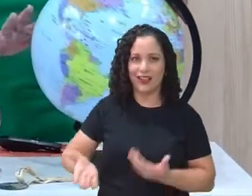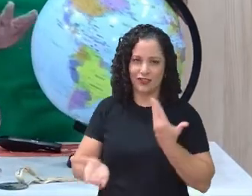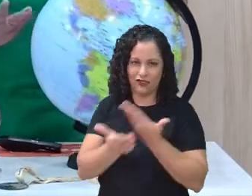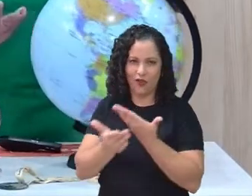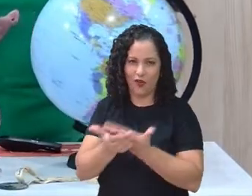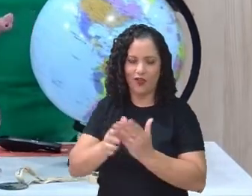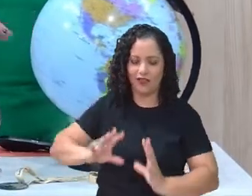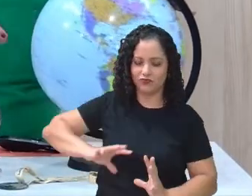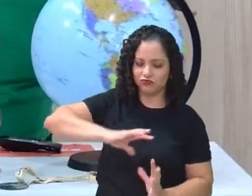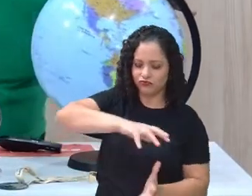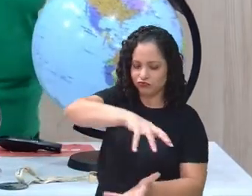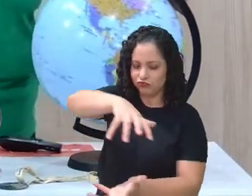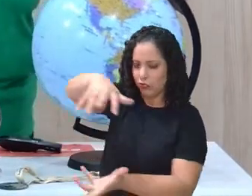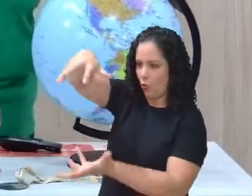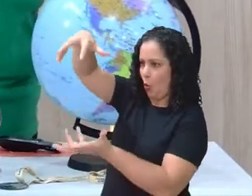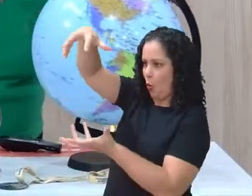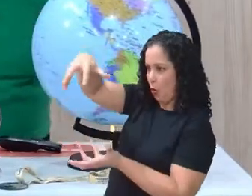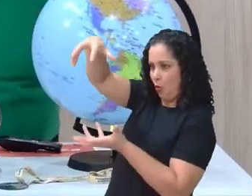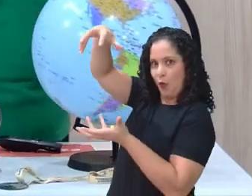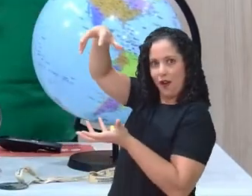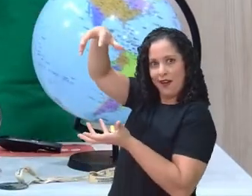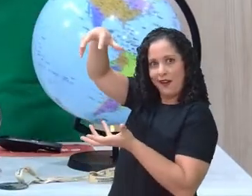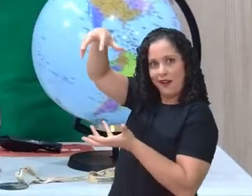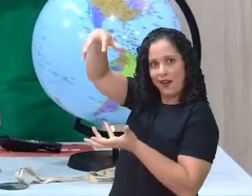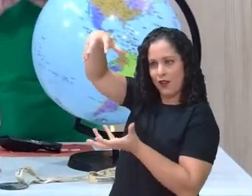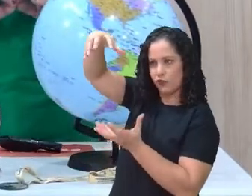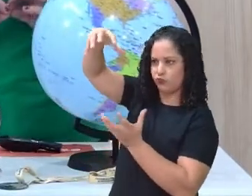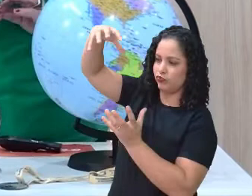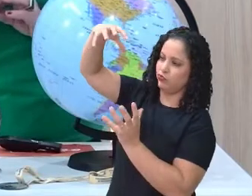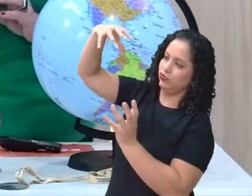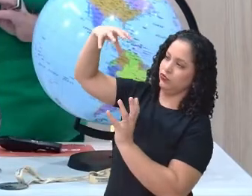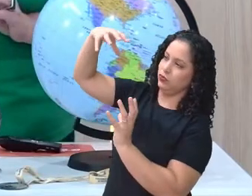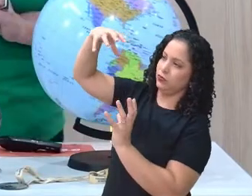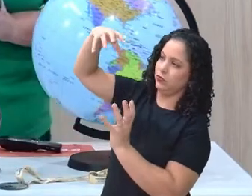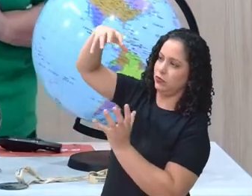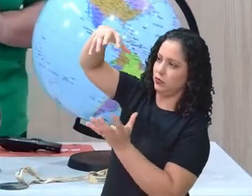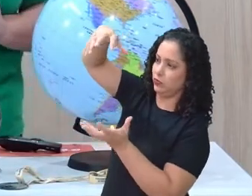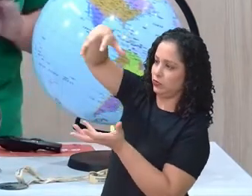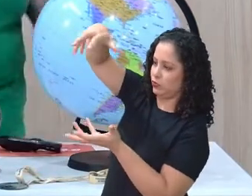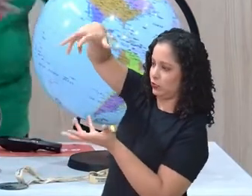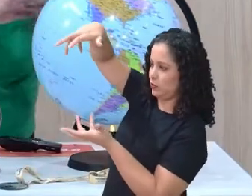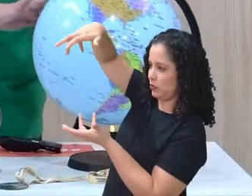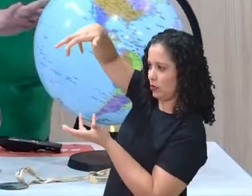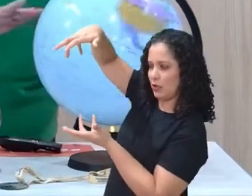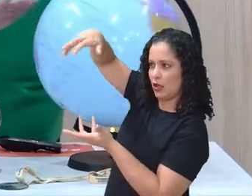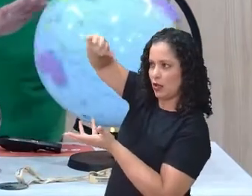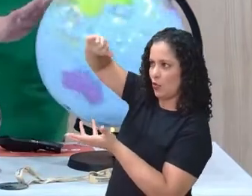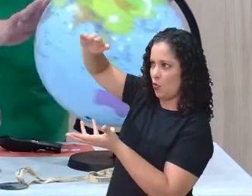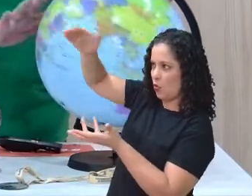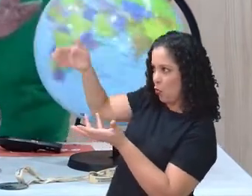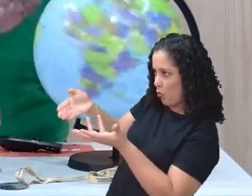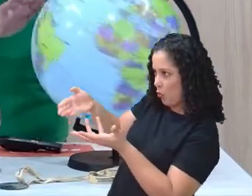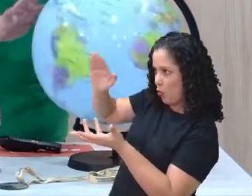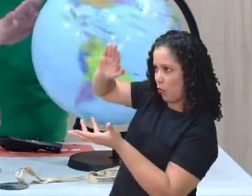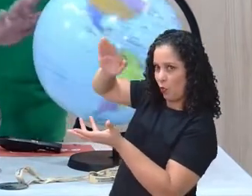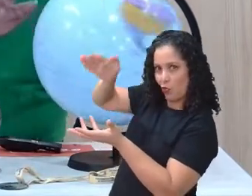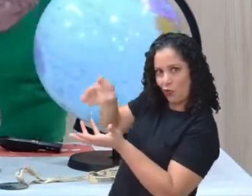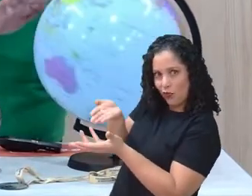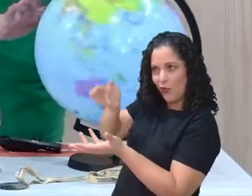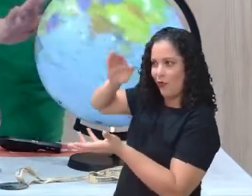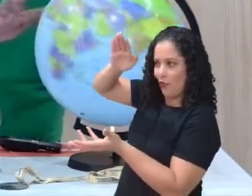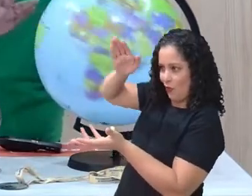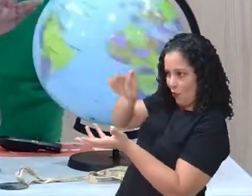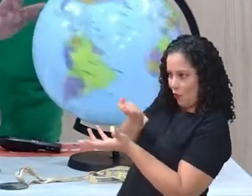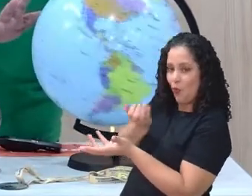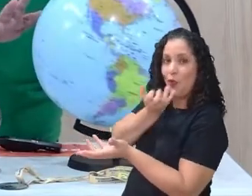escola, dá uma olhadinha que ele vai mostrar que já tem algumas marcações, né? A gente vai ver o colorido dos continentes,